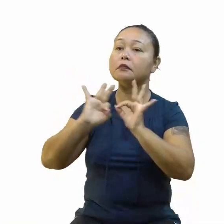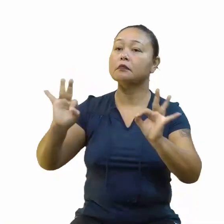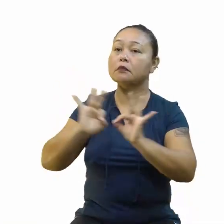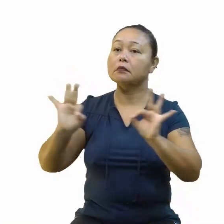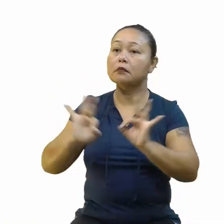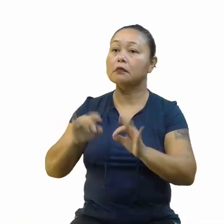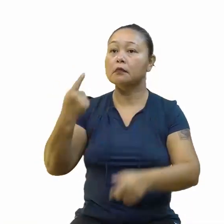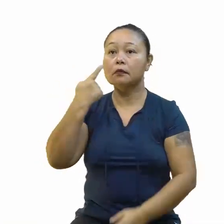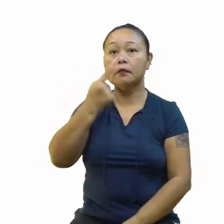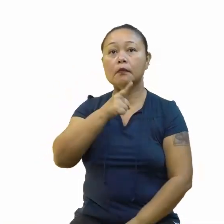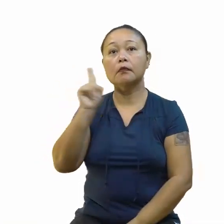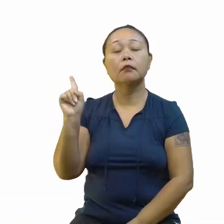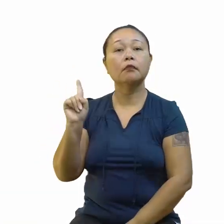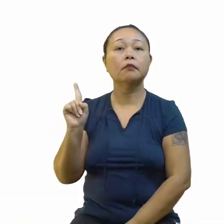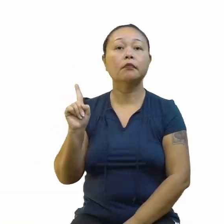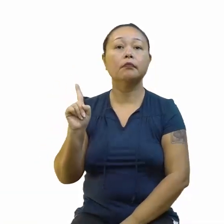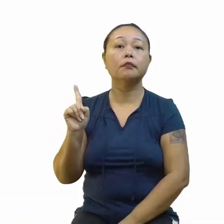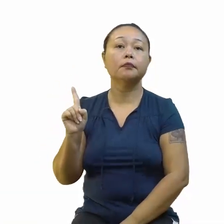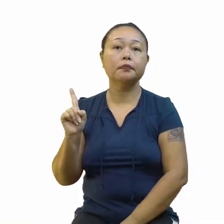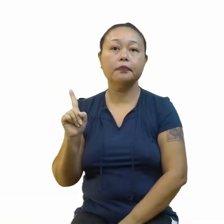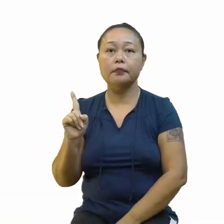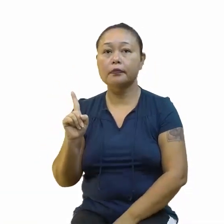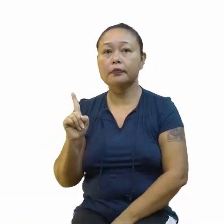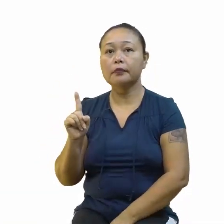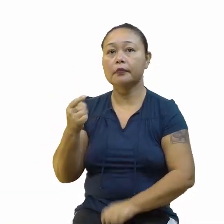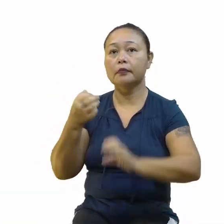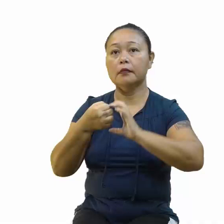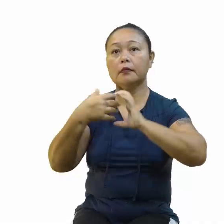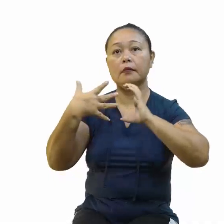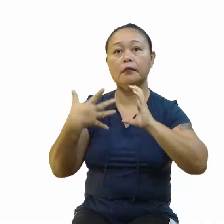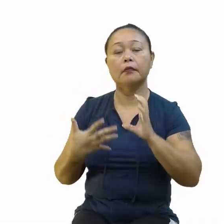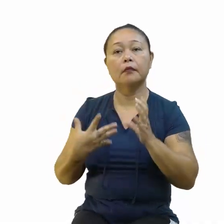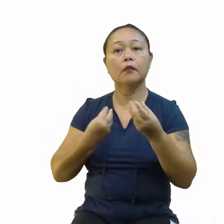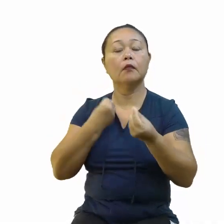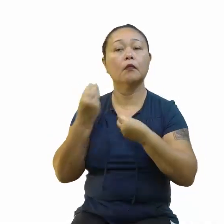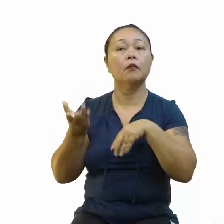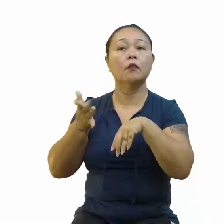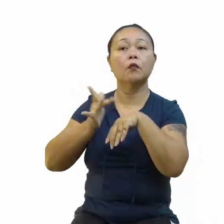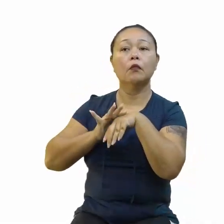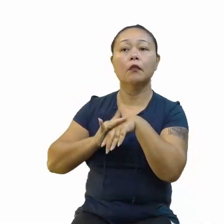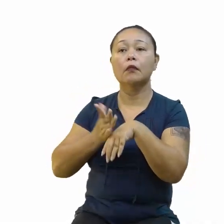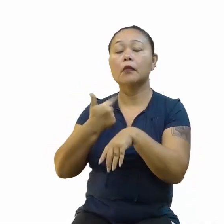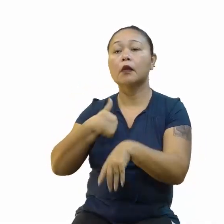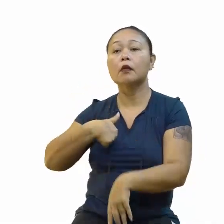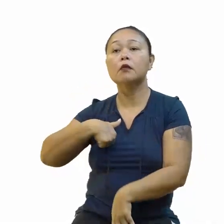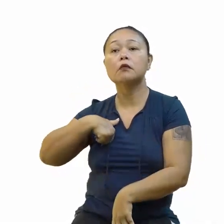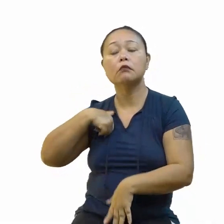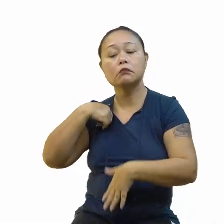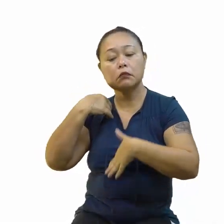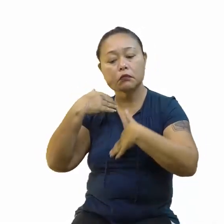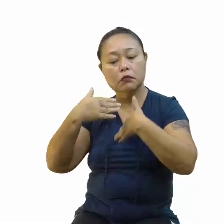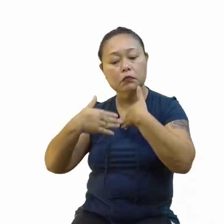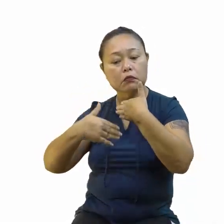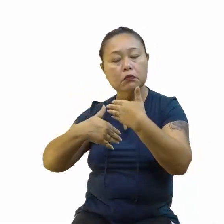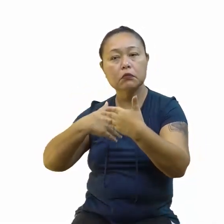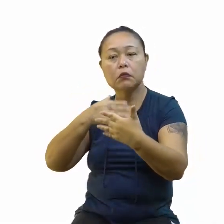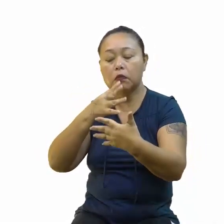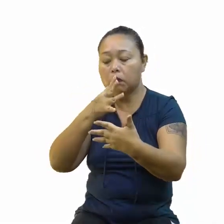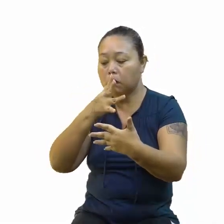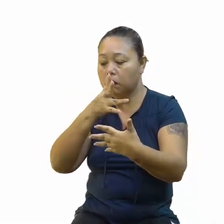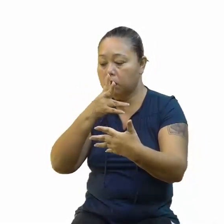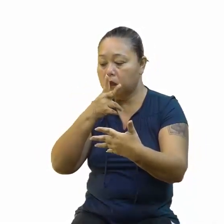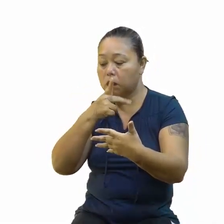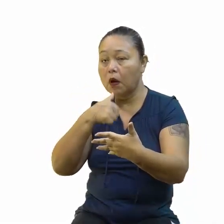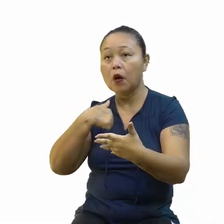né? Em relação a 3. Caracterizam-se como sendo doenças silenciosas,